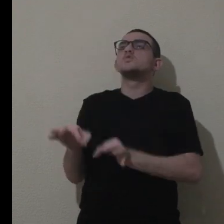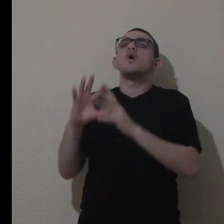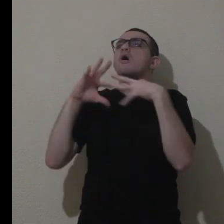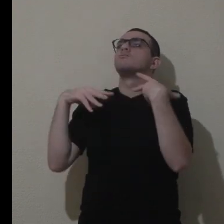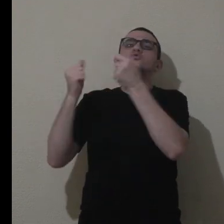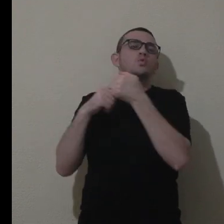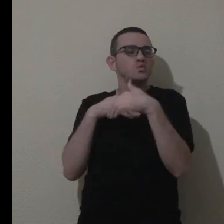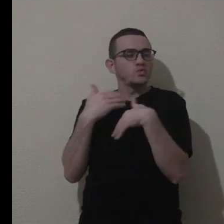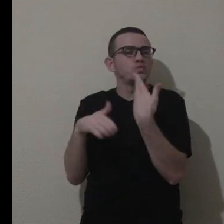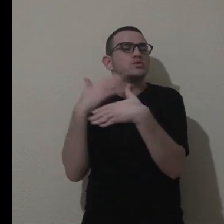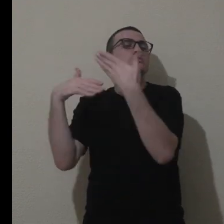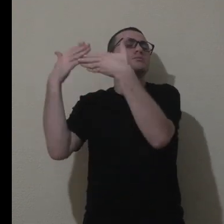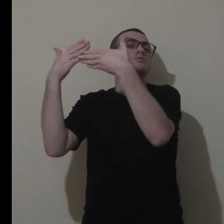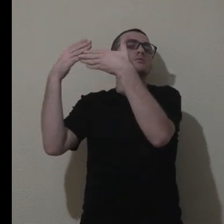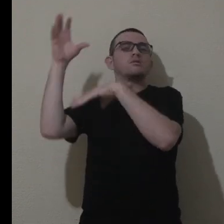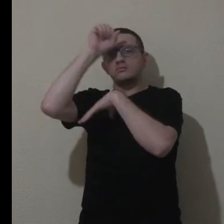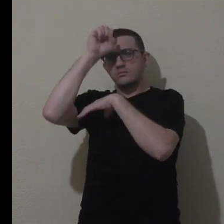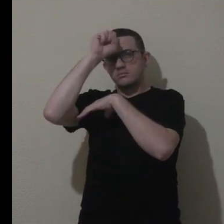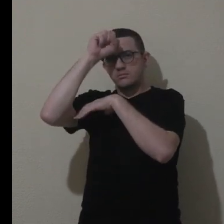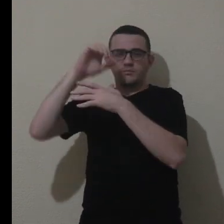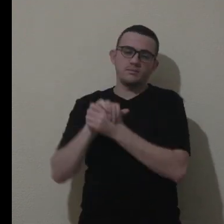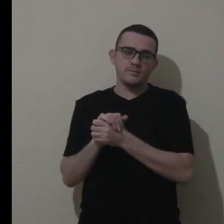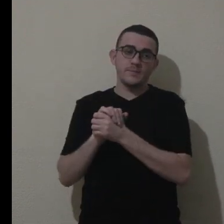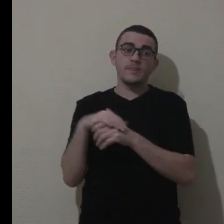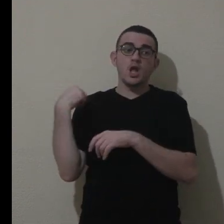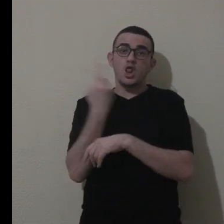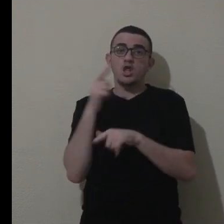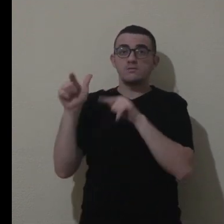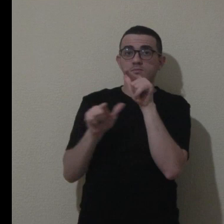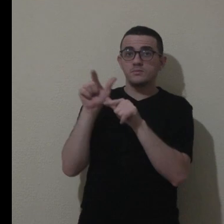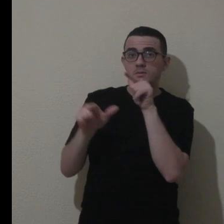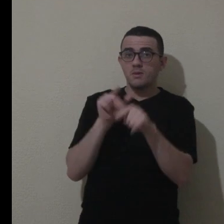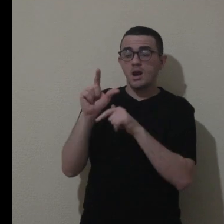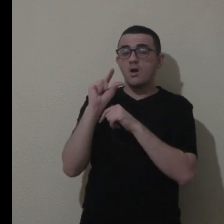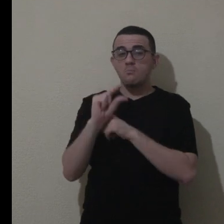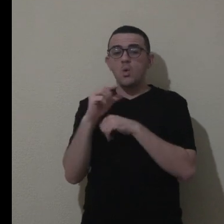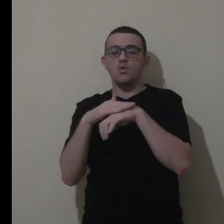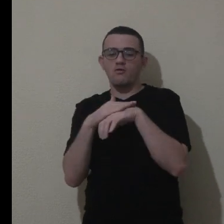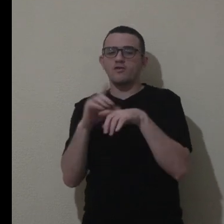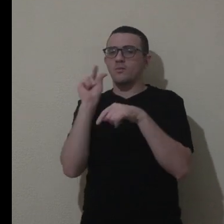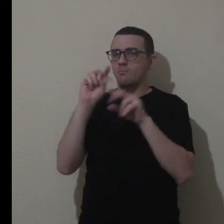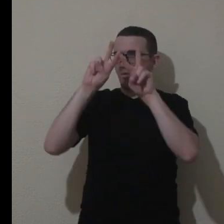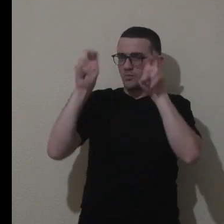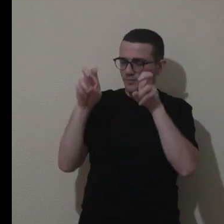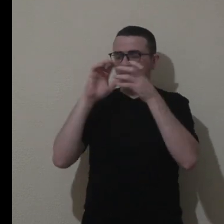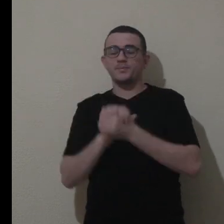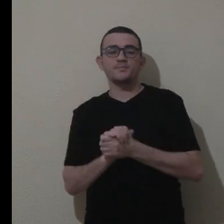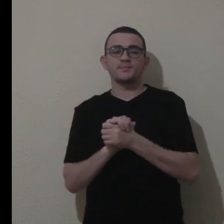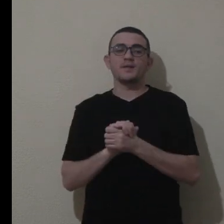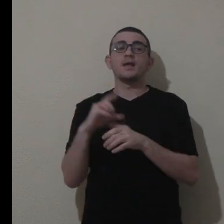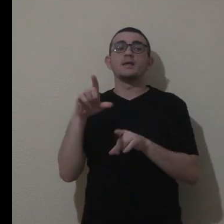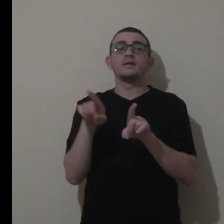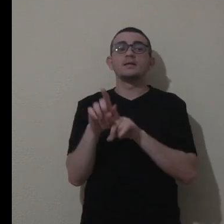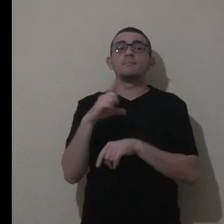estruturamos a parte dos processos de aprendizagem. E a gente vai trabalhar um pouquinho, conversar um pouquinho sobre isso. E